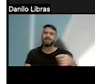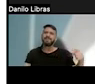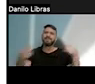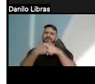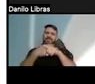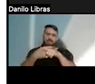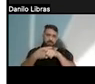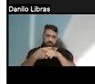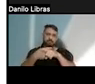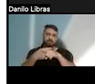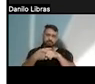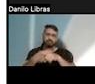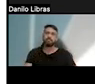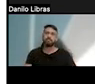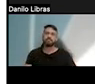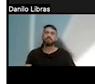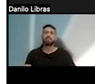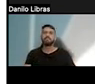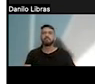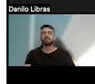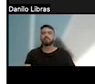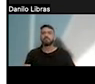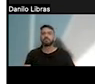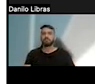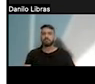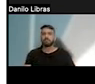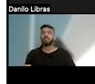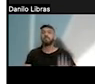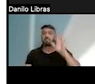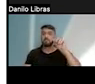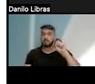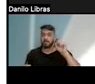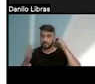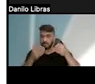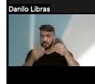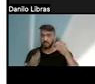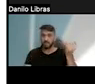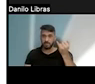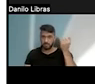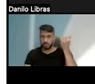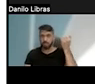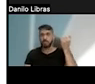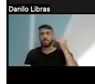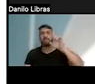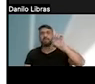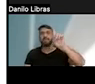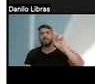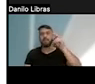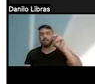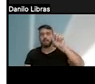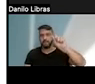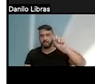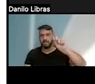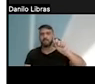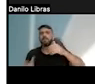tinha, né, mencionado. Mas, em relação especificamente à importância do DHA no